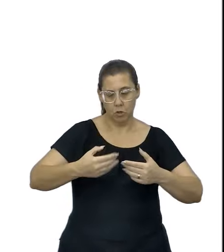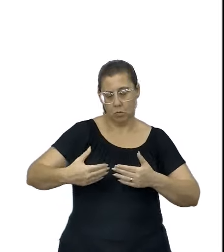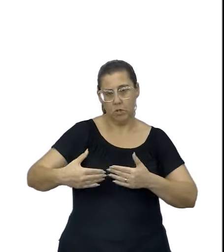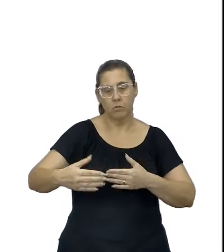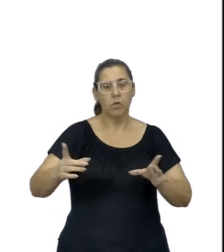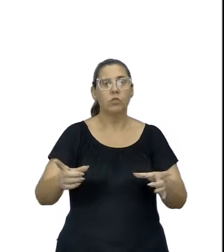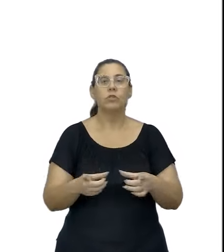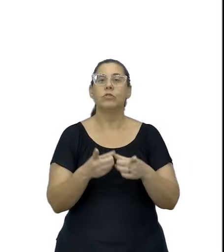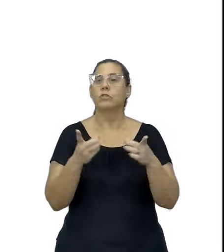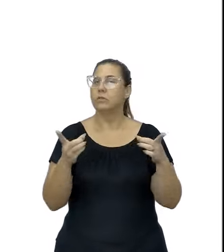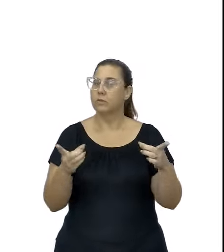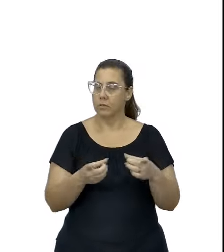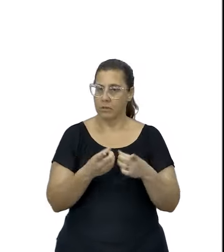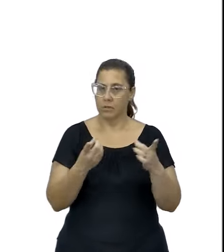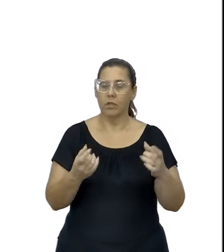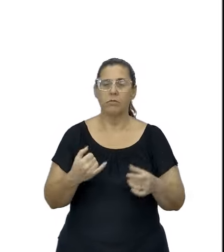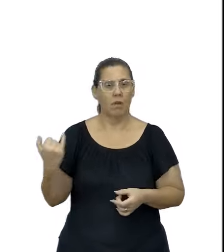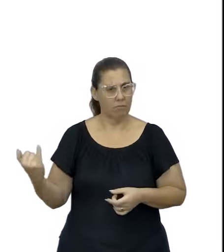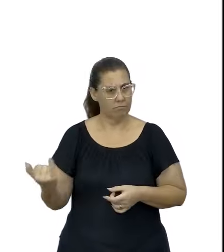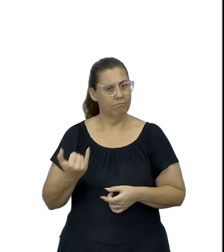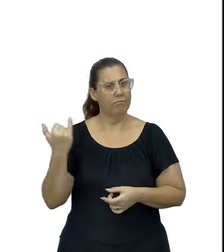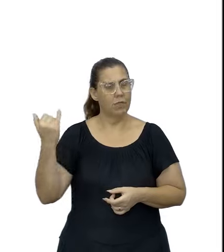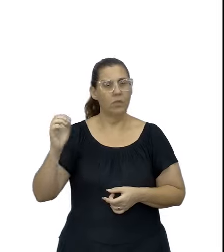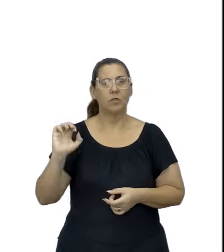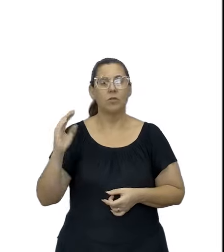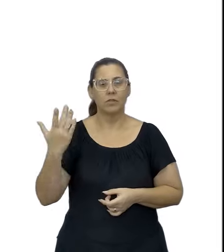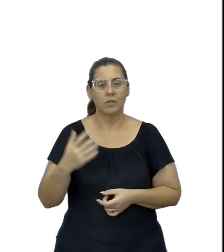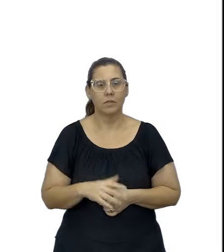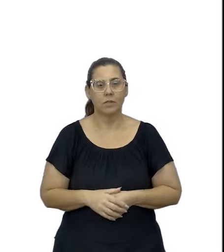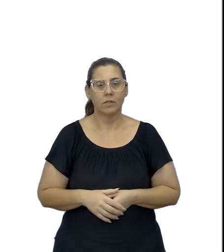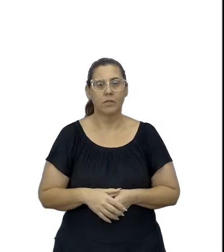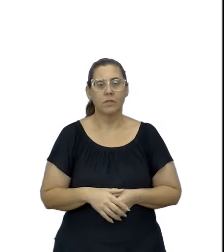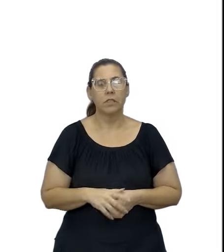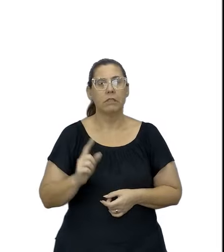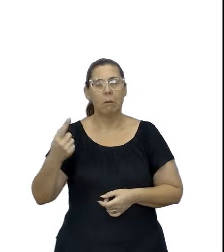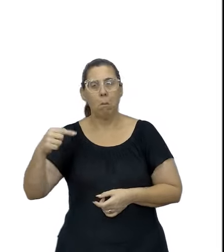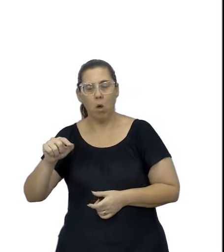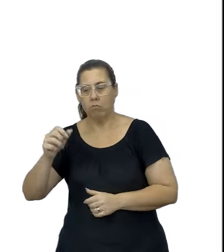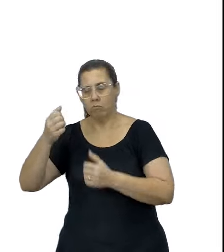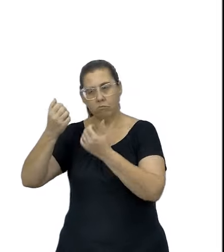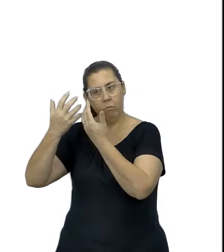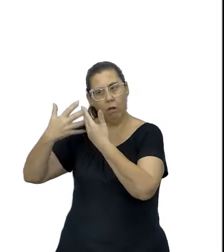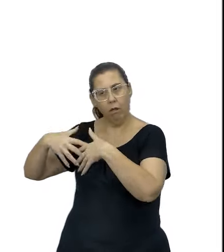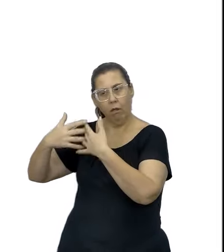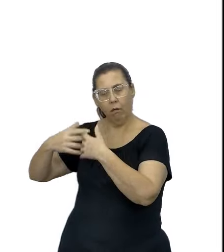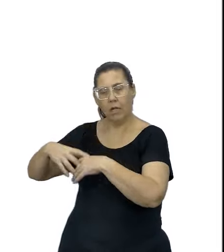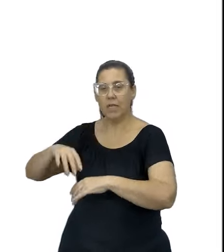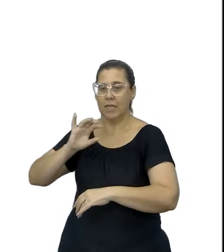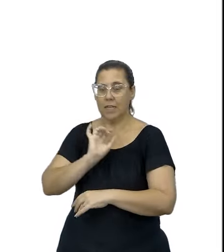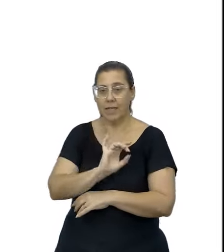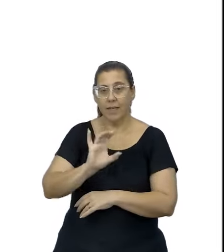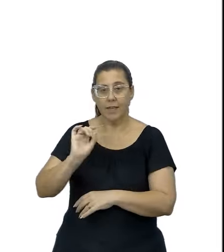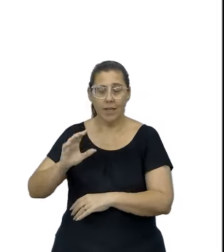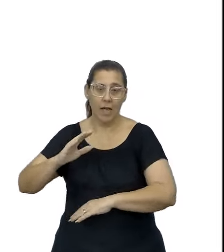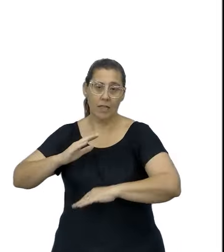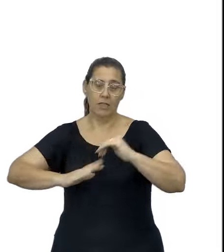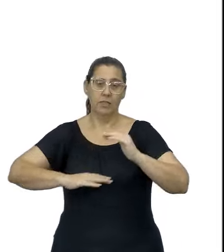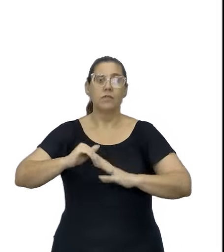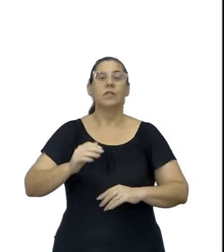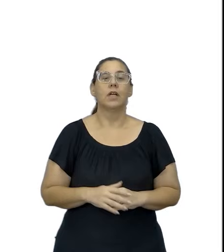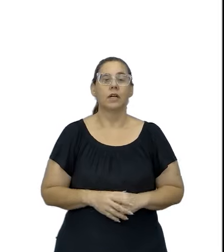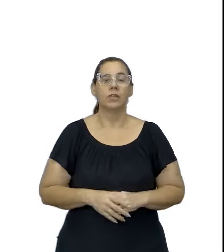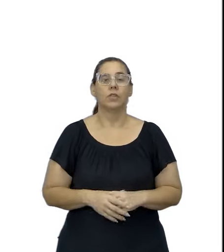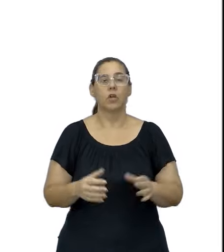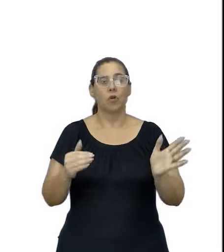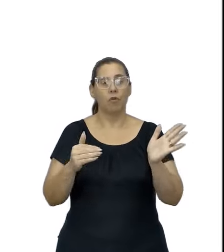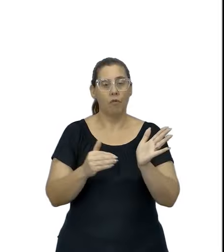didáticos, né, que são necessários à realização, e depois refletimos sobre as habilidades que cada atividade implica. E, por